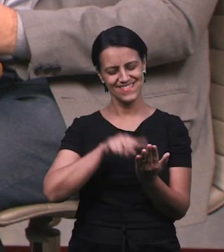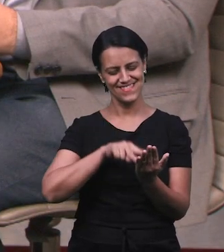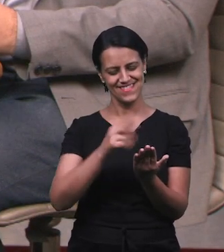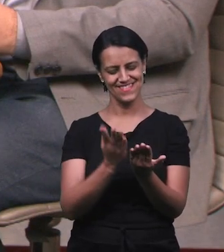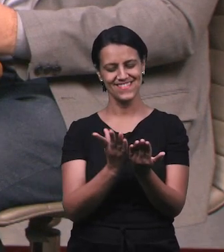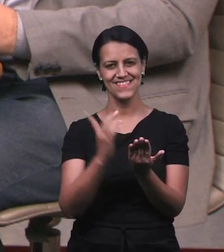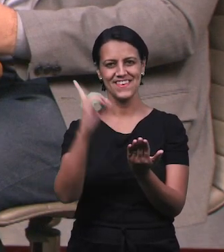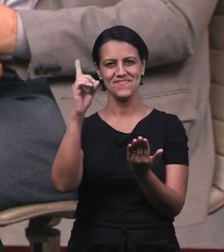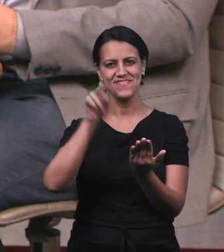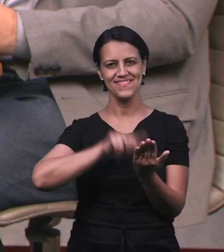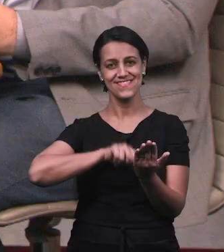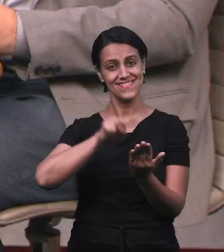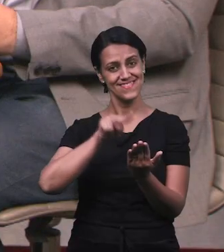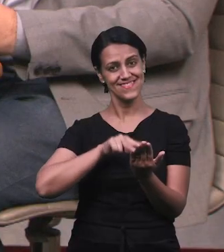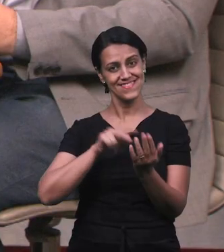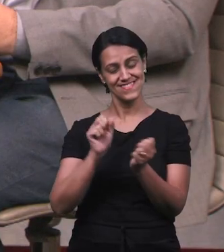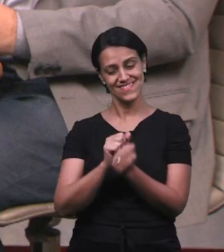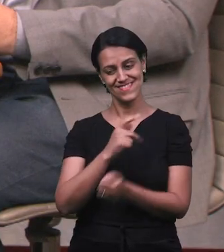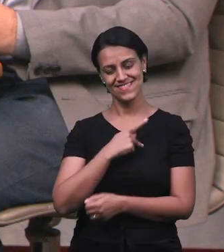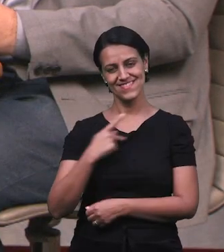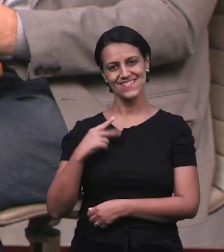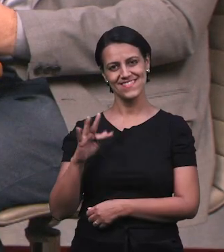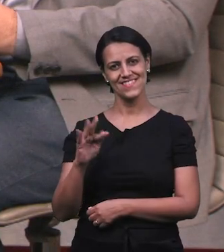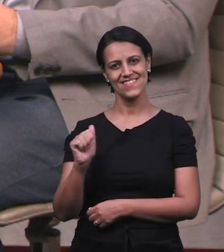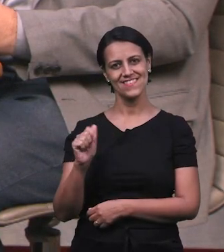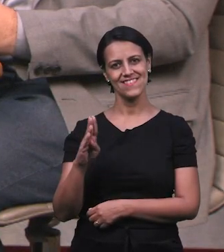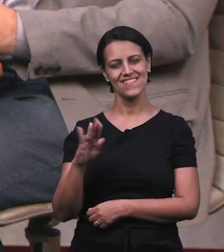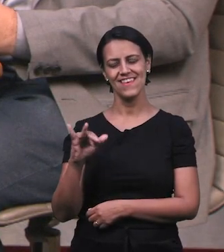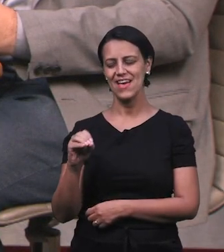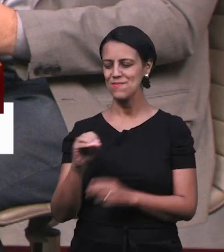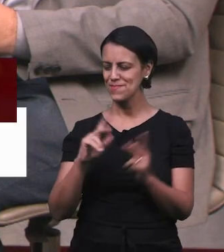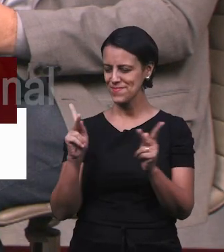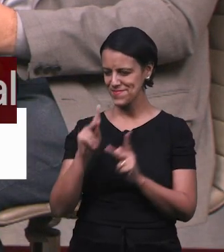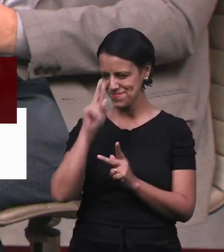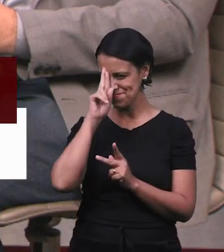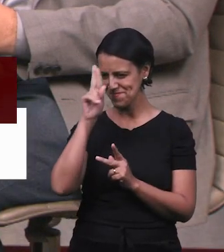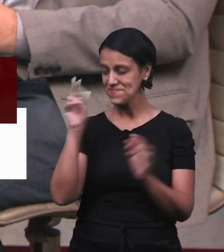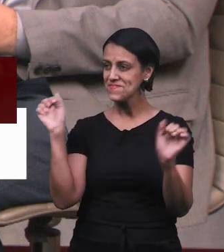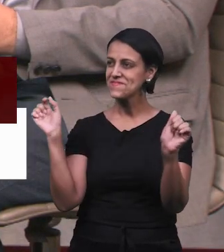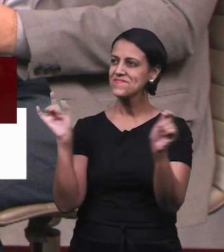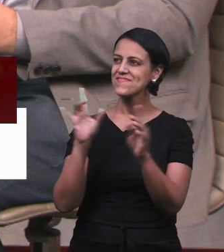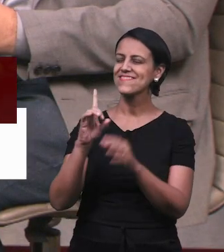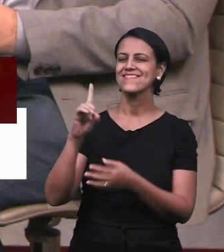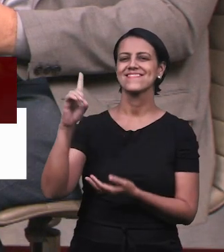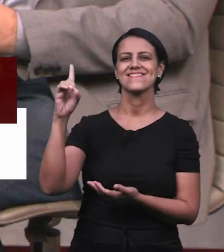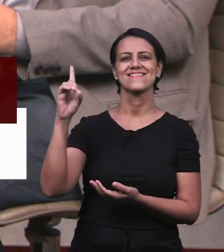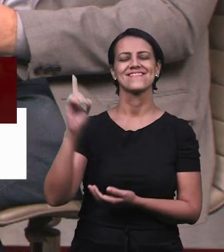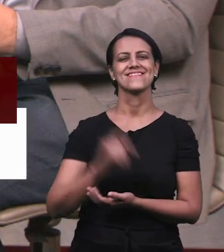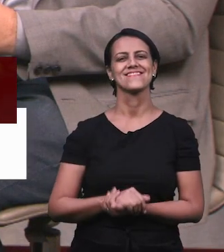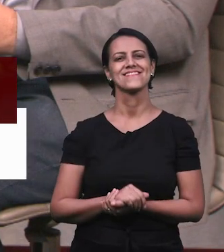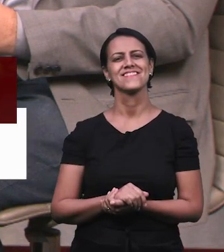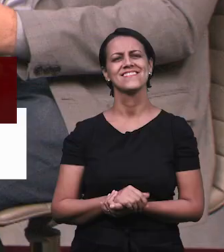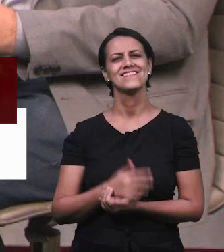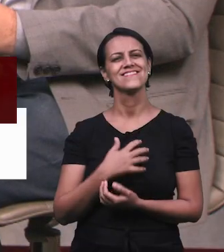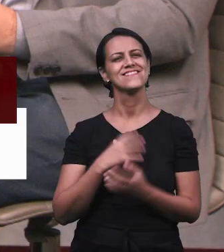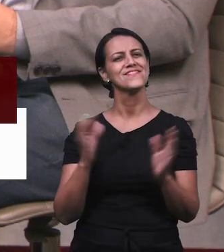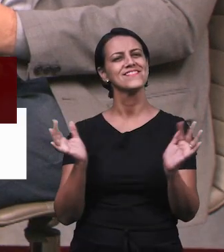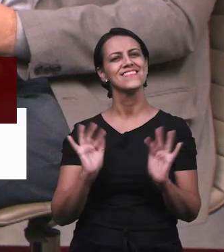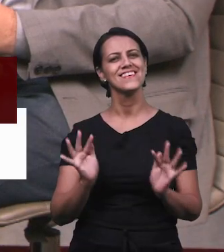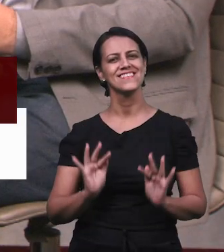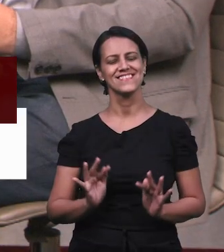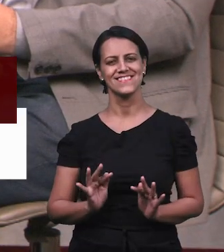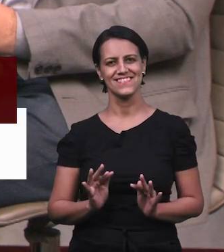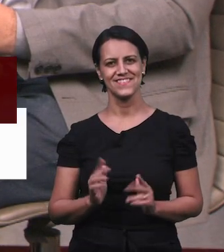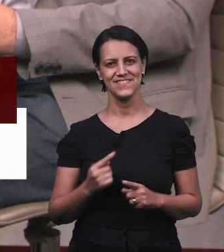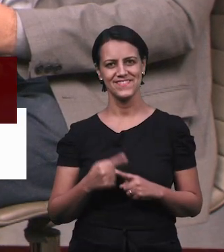Bíblia. Conosco aqui, Pastor Fábio, a paz do Senhor. Glória a Deus. Estamos muito felizes porque